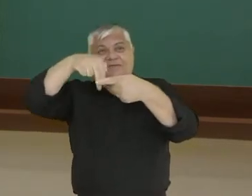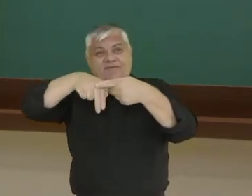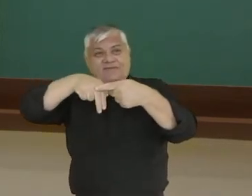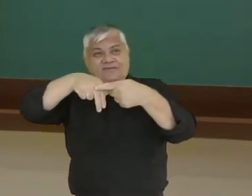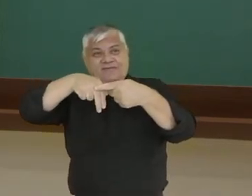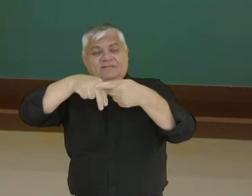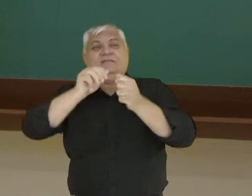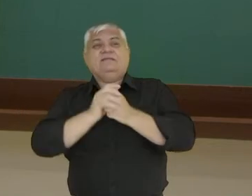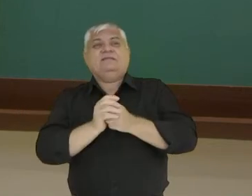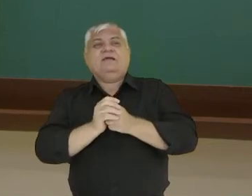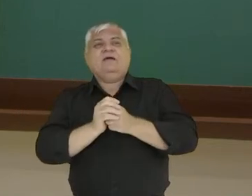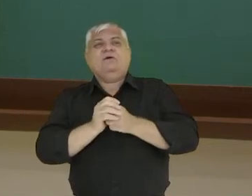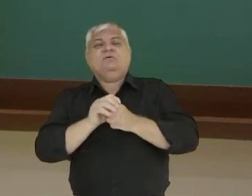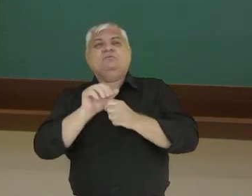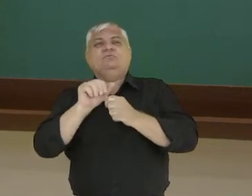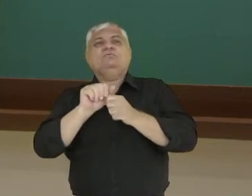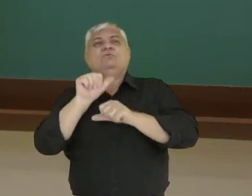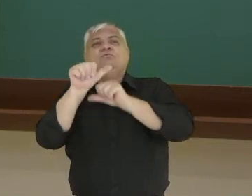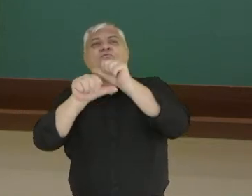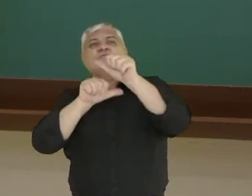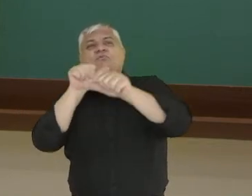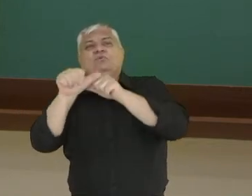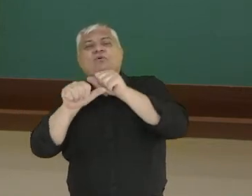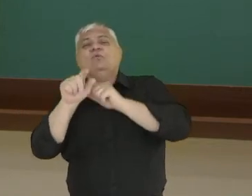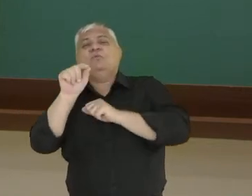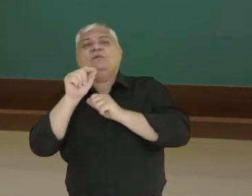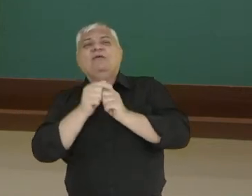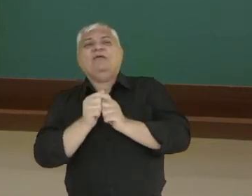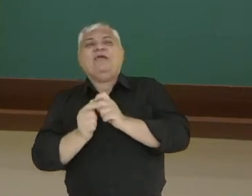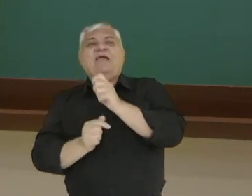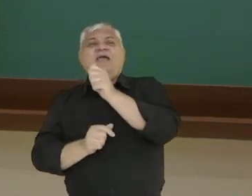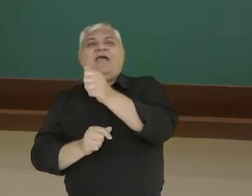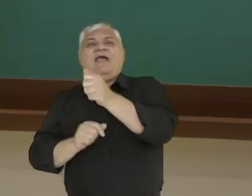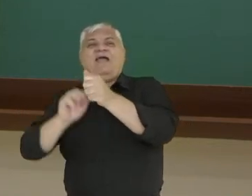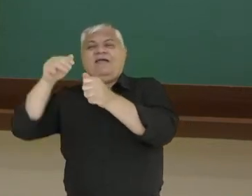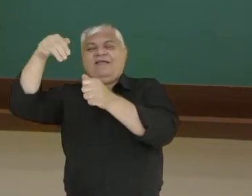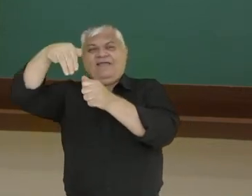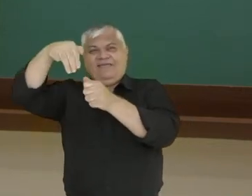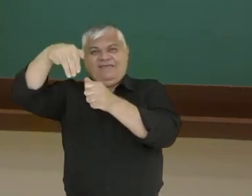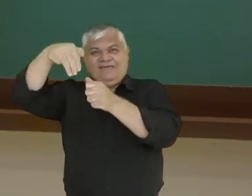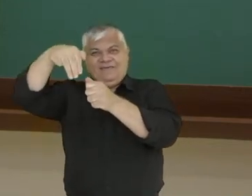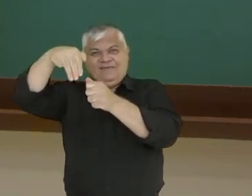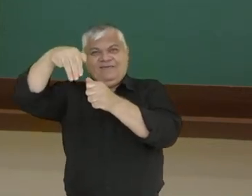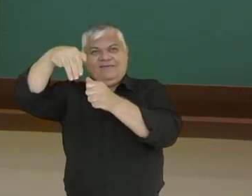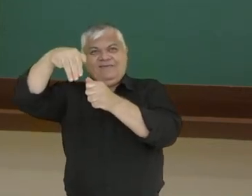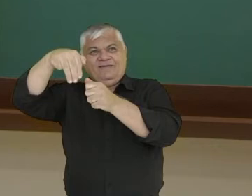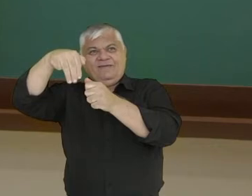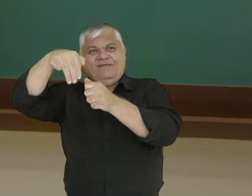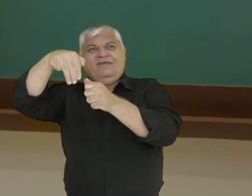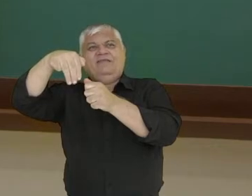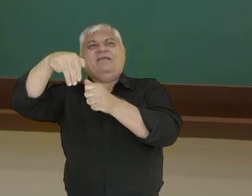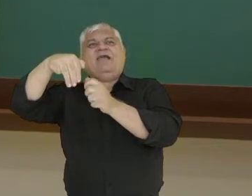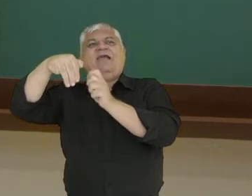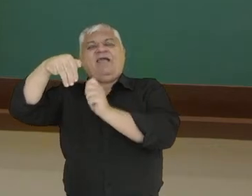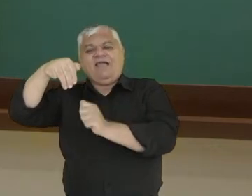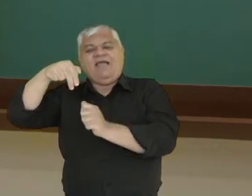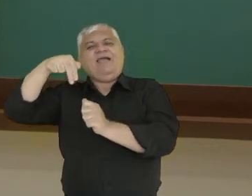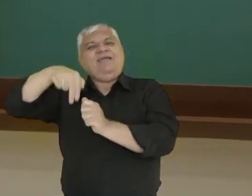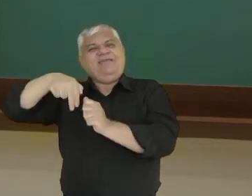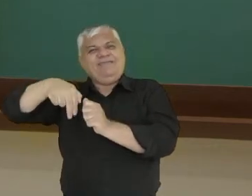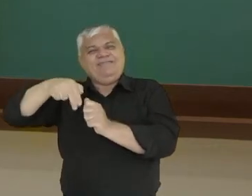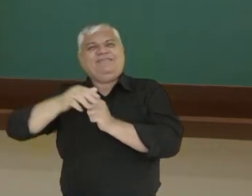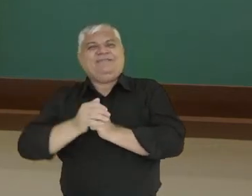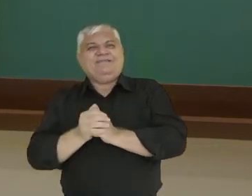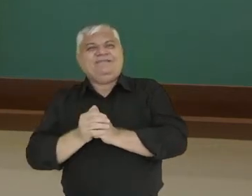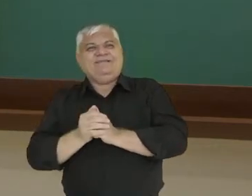No lugar do M, a gente vai substituir por A na M. No lugar do N, por A na N.